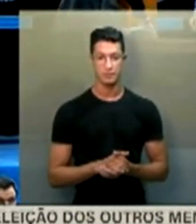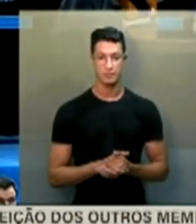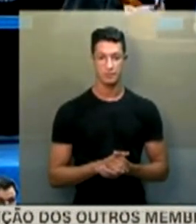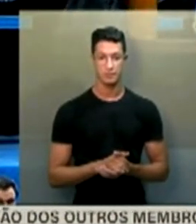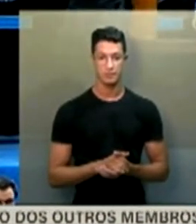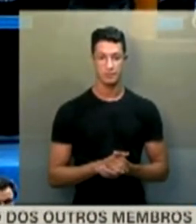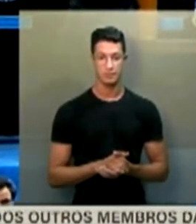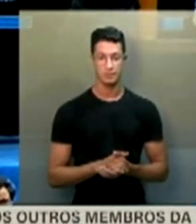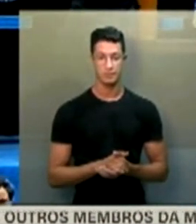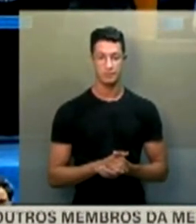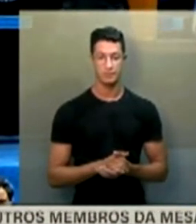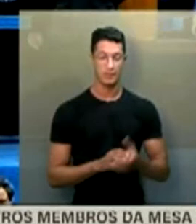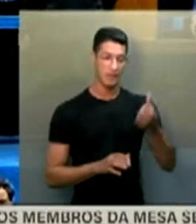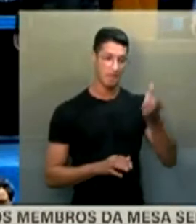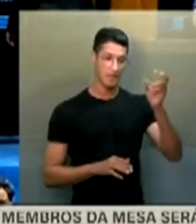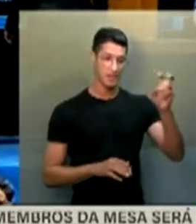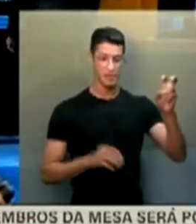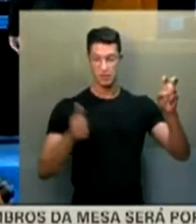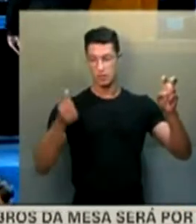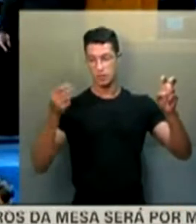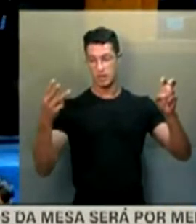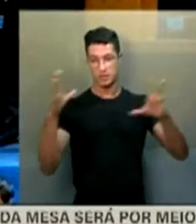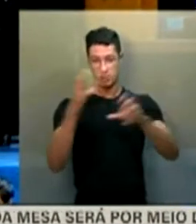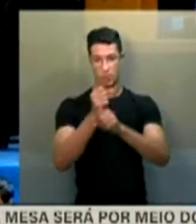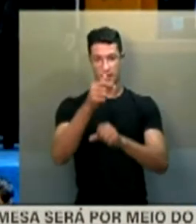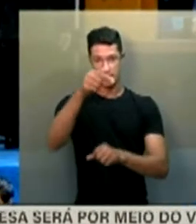Deu certo aí, presidente? Deu certo.